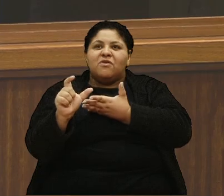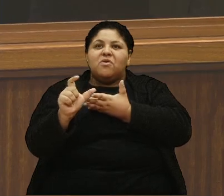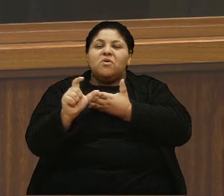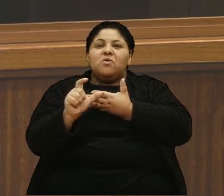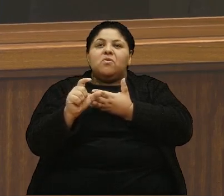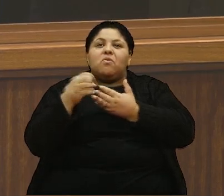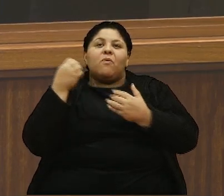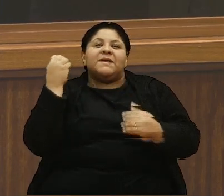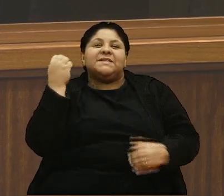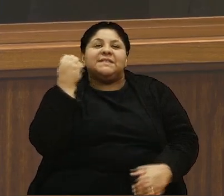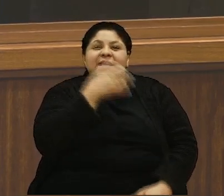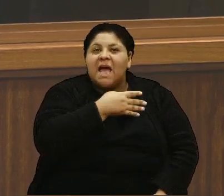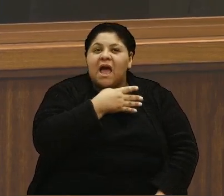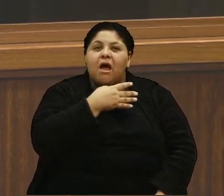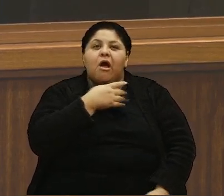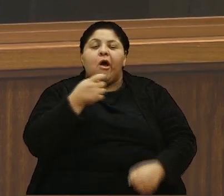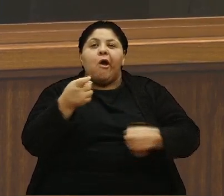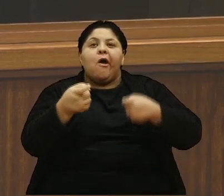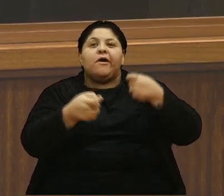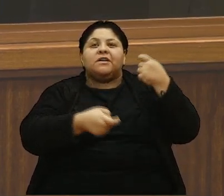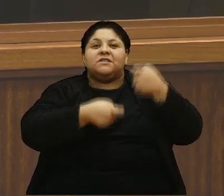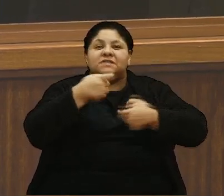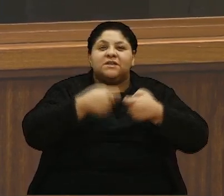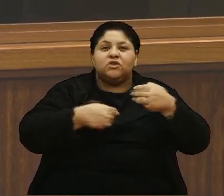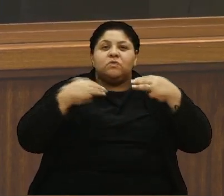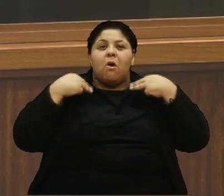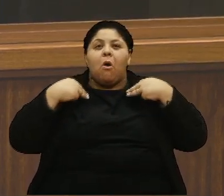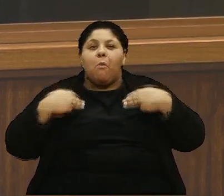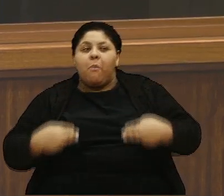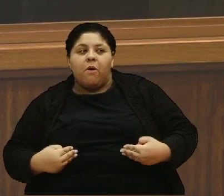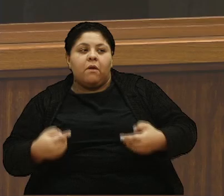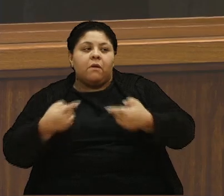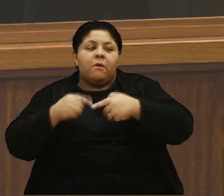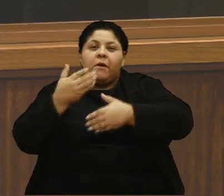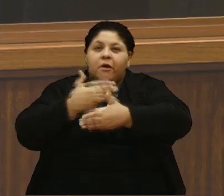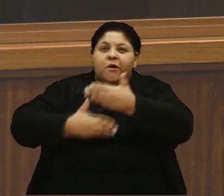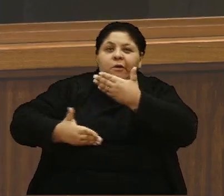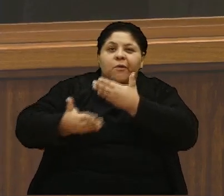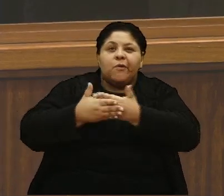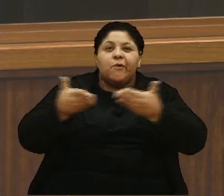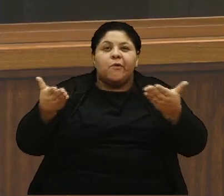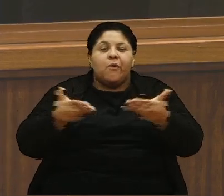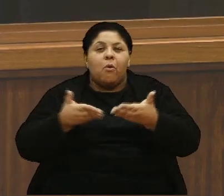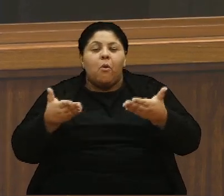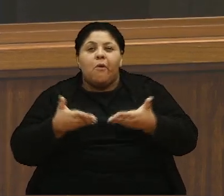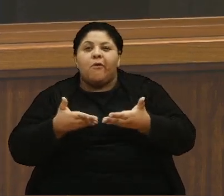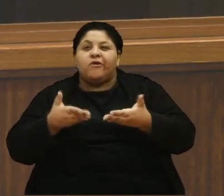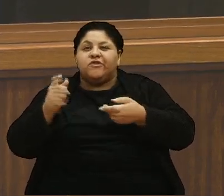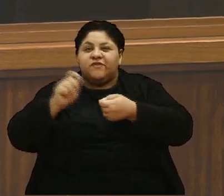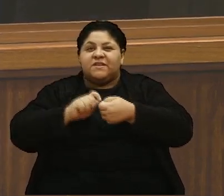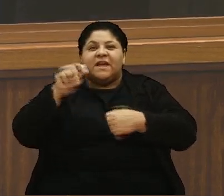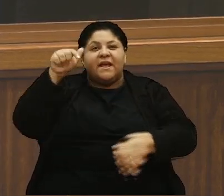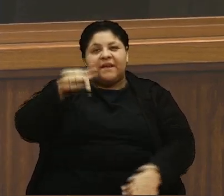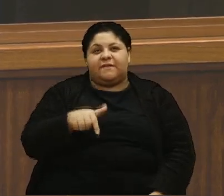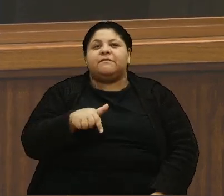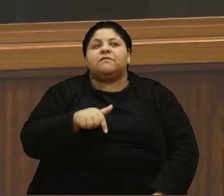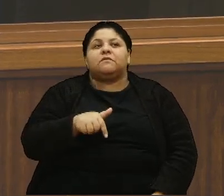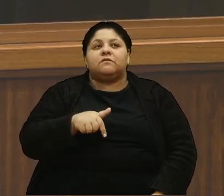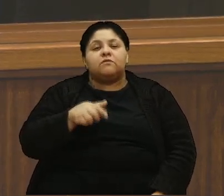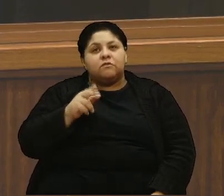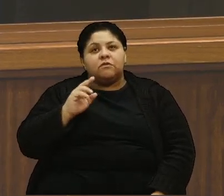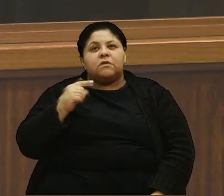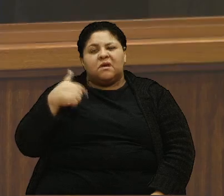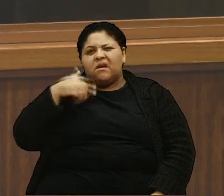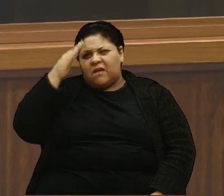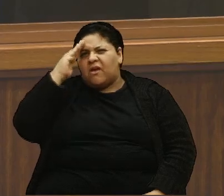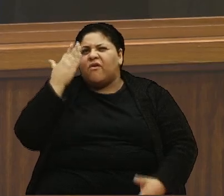assédio, seja ele sexual, mas também moral. Então, tudo isso que nós estamos tentando fazer aqui, e vamos fazer, eu